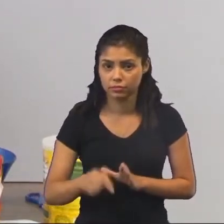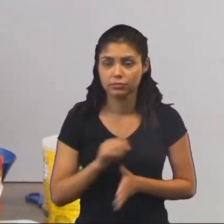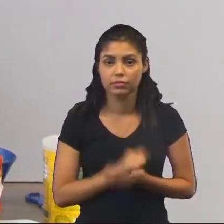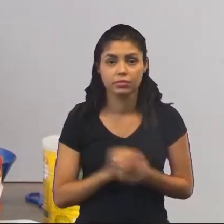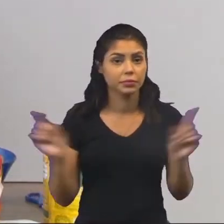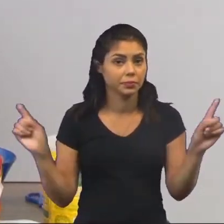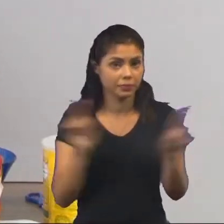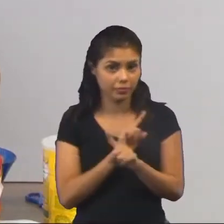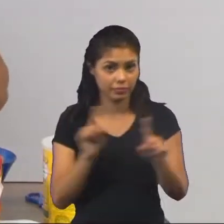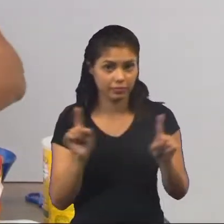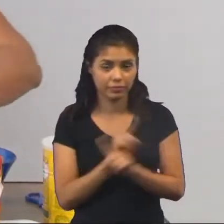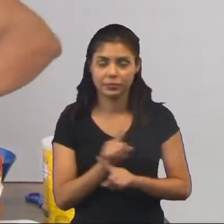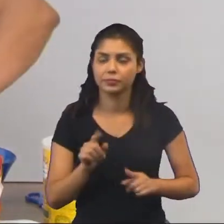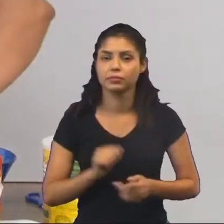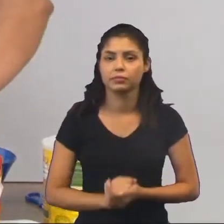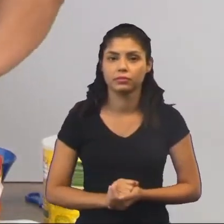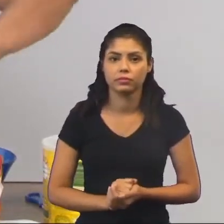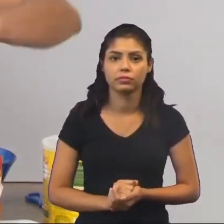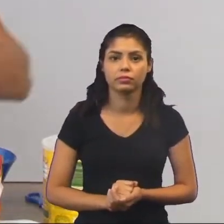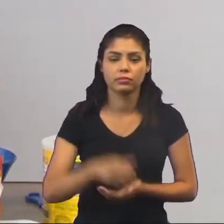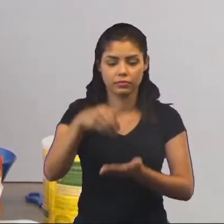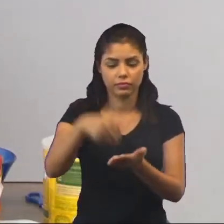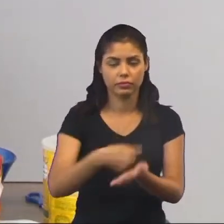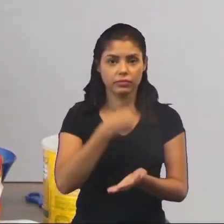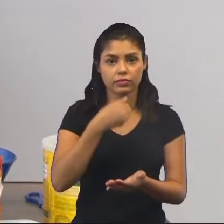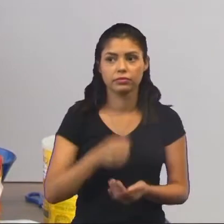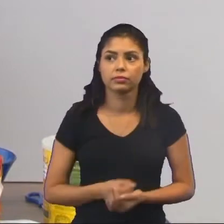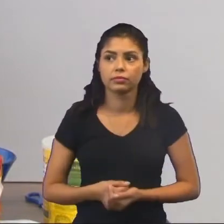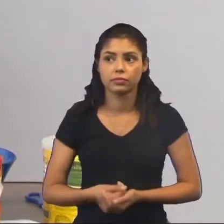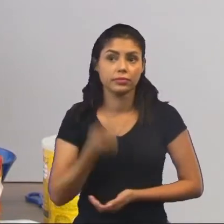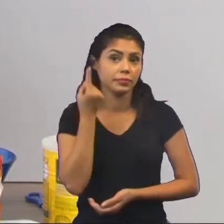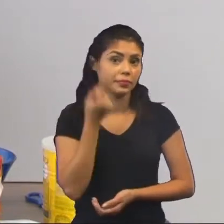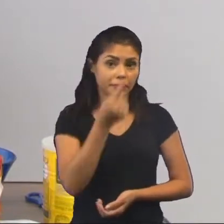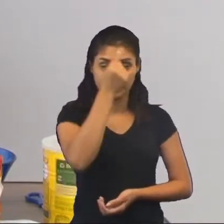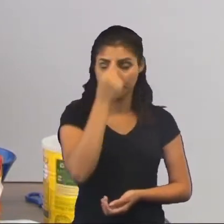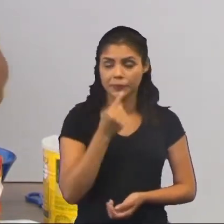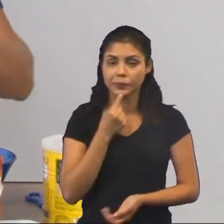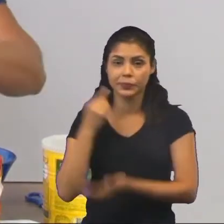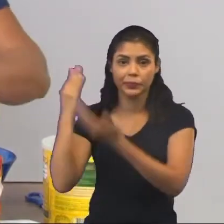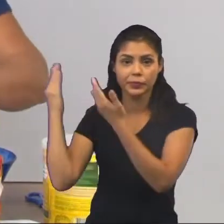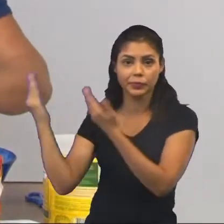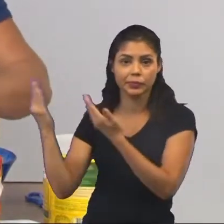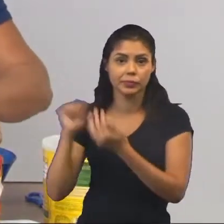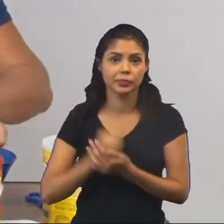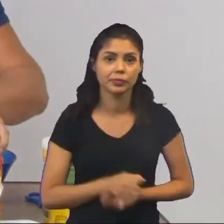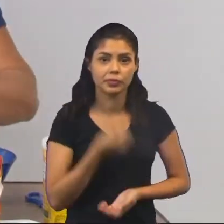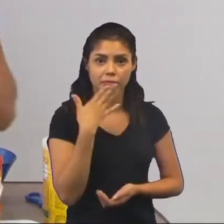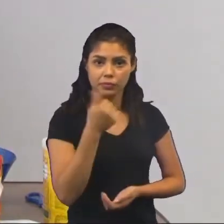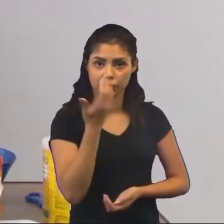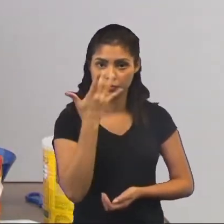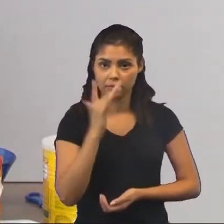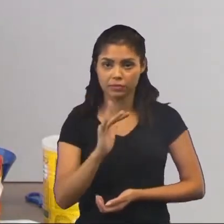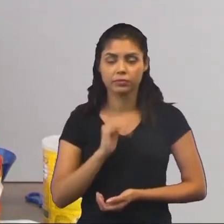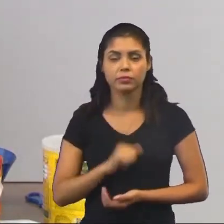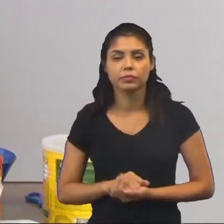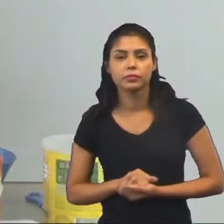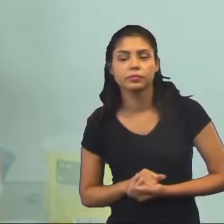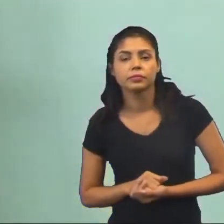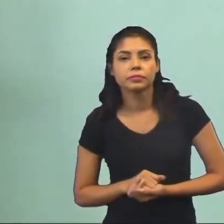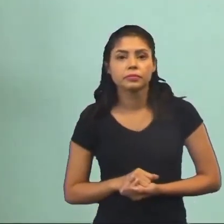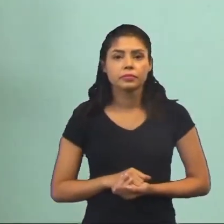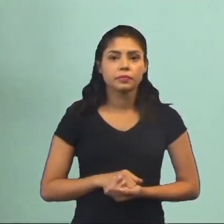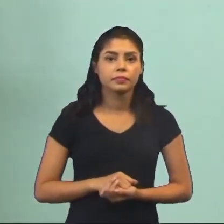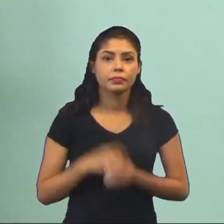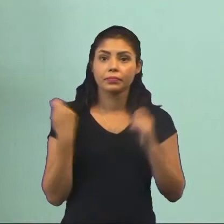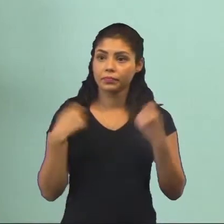sopa? Não. Colher de sopa é esta colher. Tudo bem, crianças?